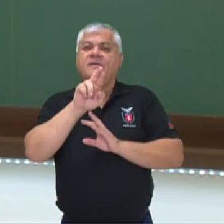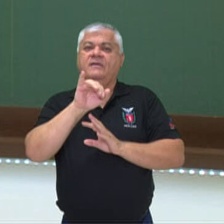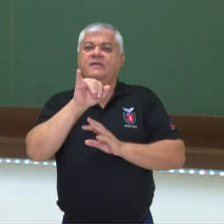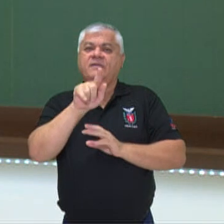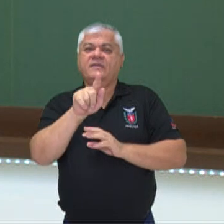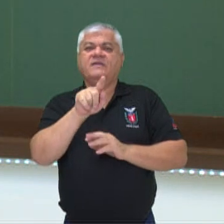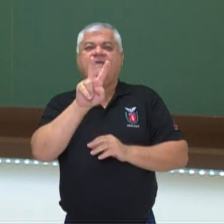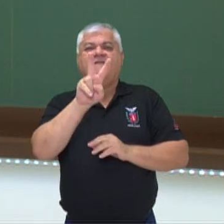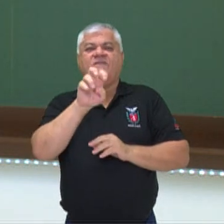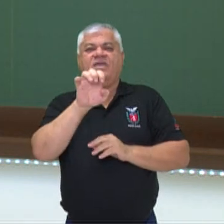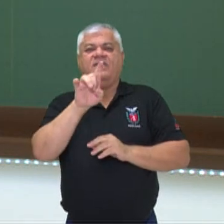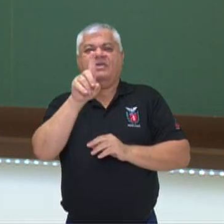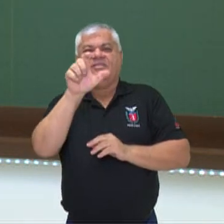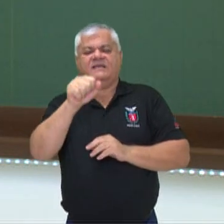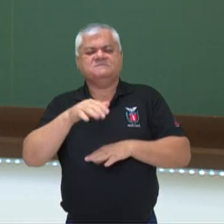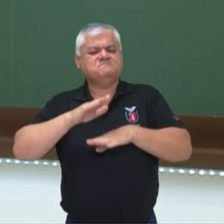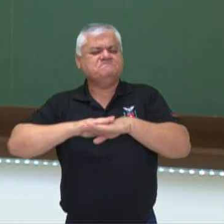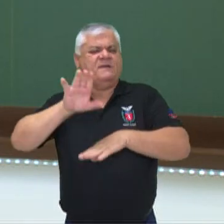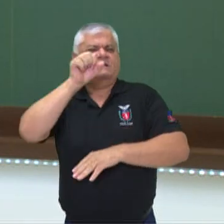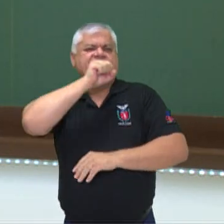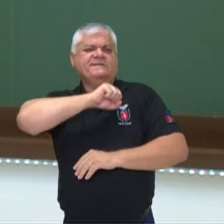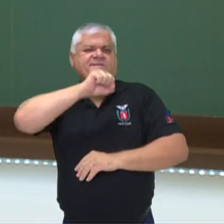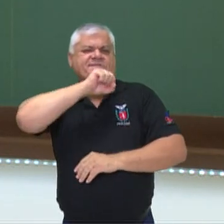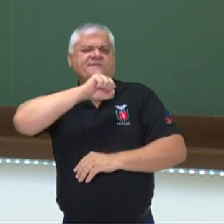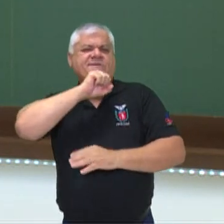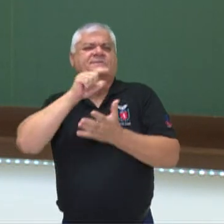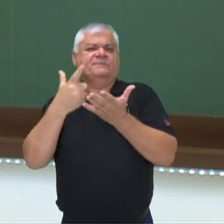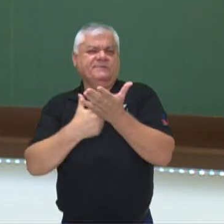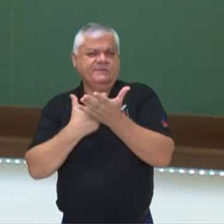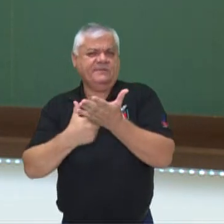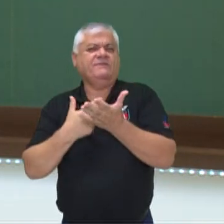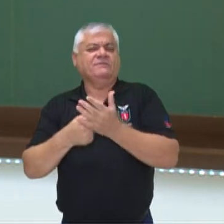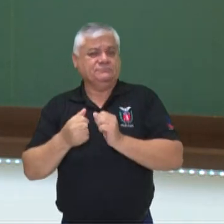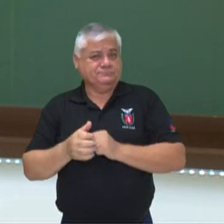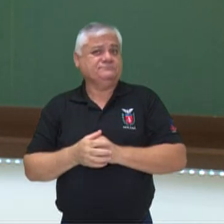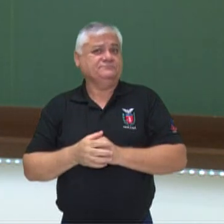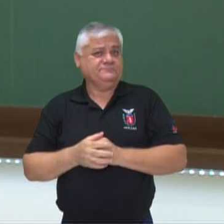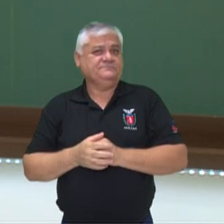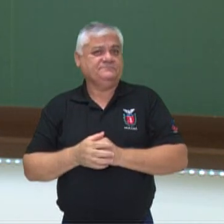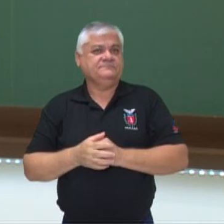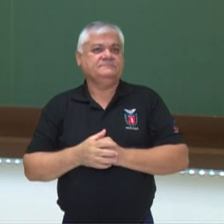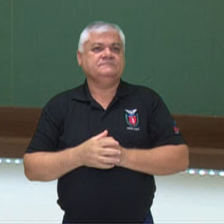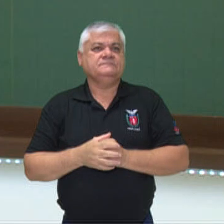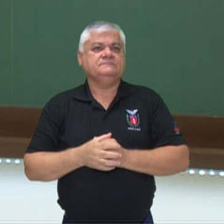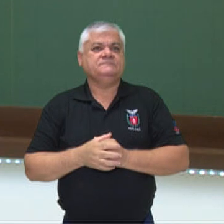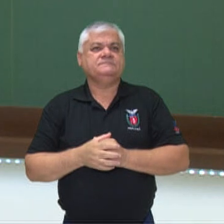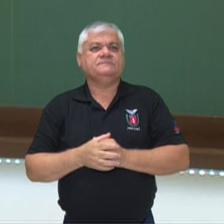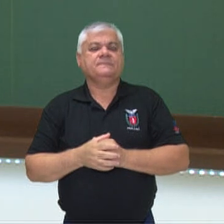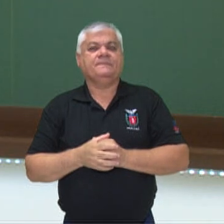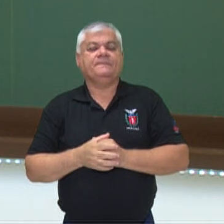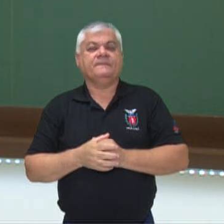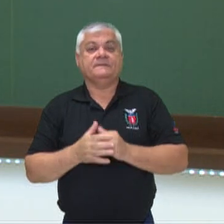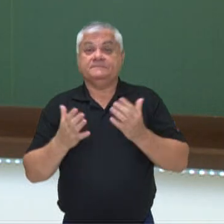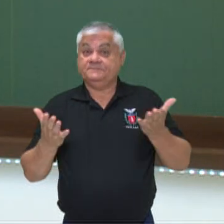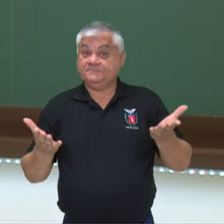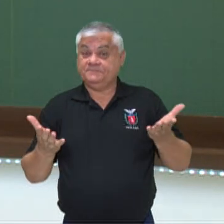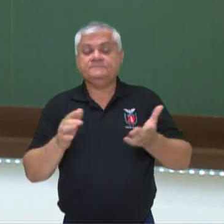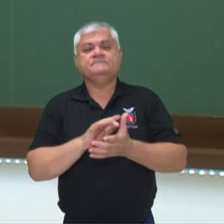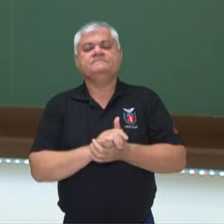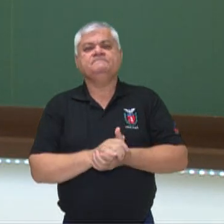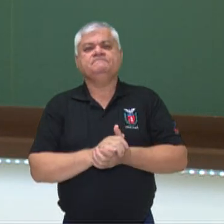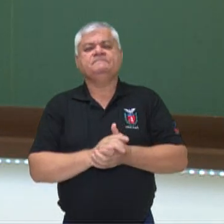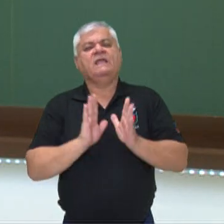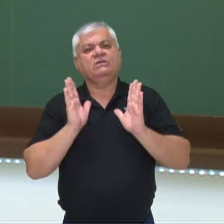que é o livro sagrado mais antigo da história da humanidade. Bem,